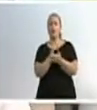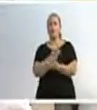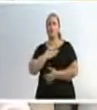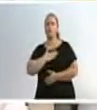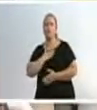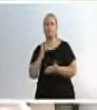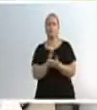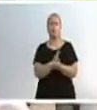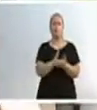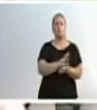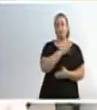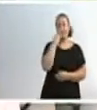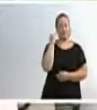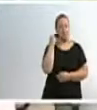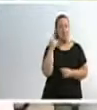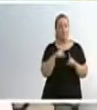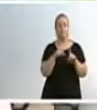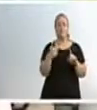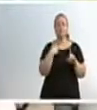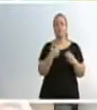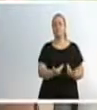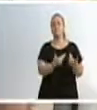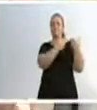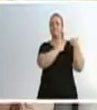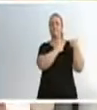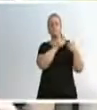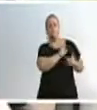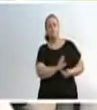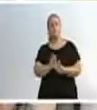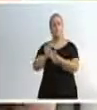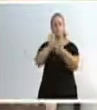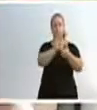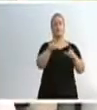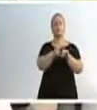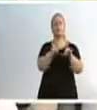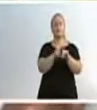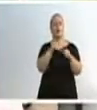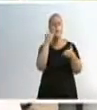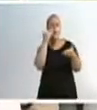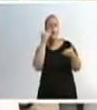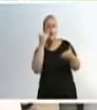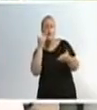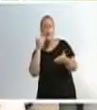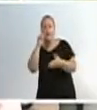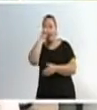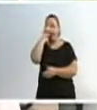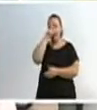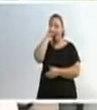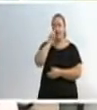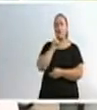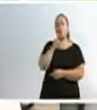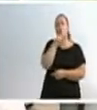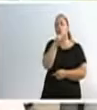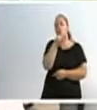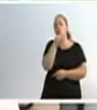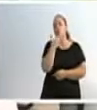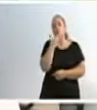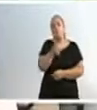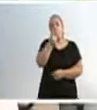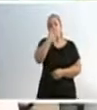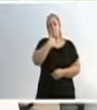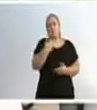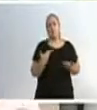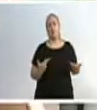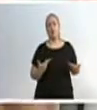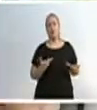desagradar outros, mas eu acho que eu tenho o dever de levantar a discussão e de escutar outras opiniões e outras ideias que podem ser mais adequadas até que as minhas. Eu não